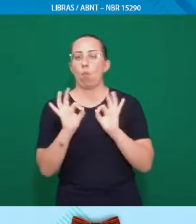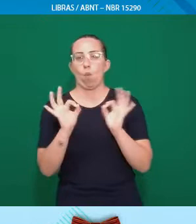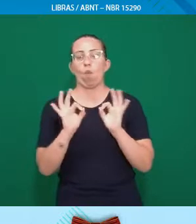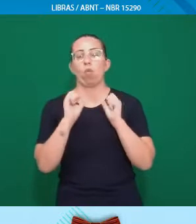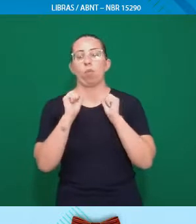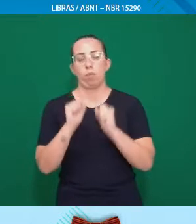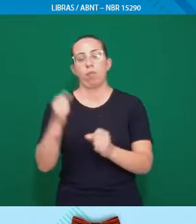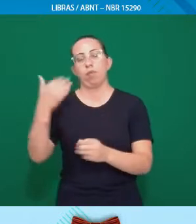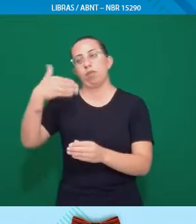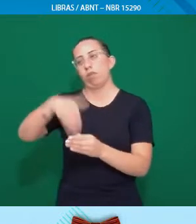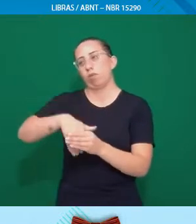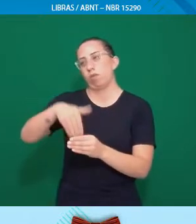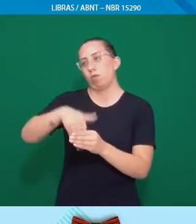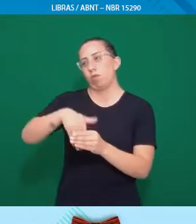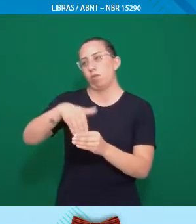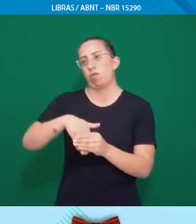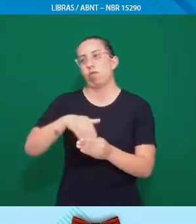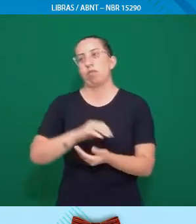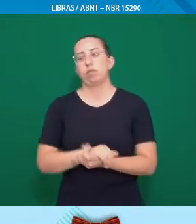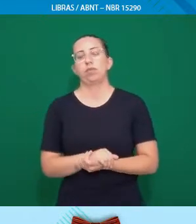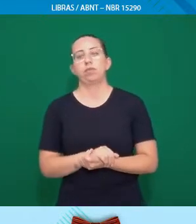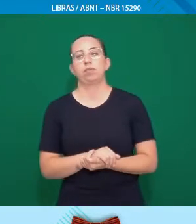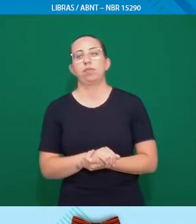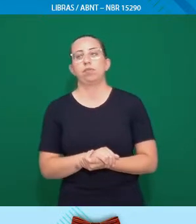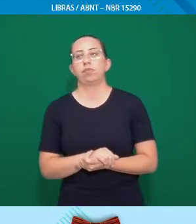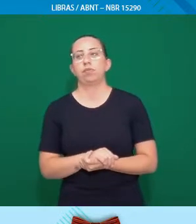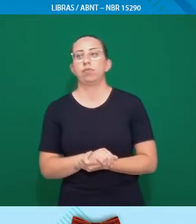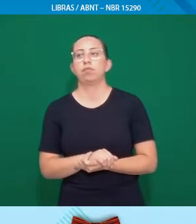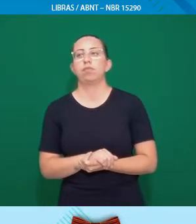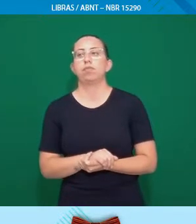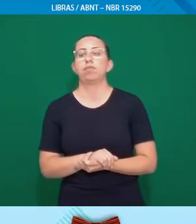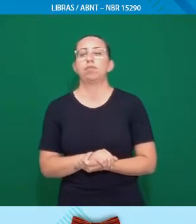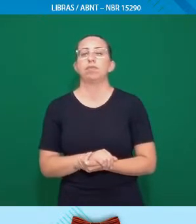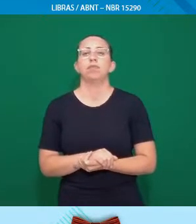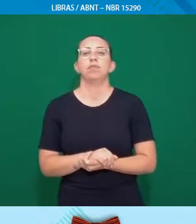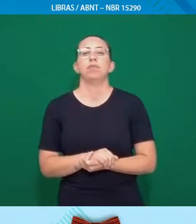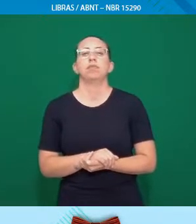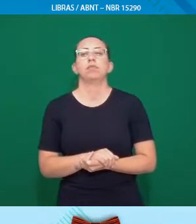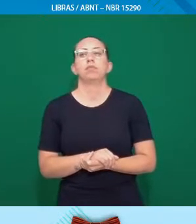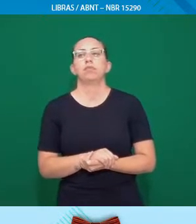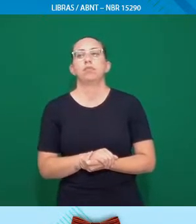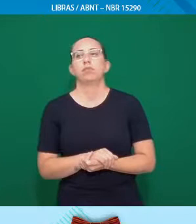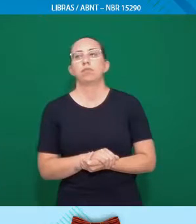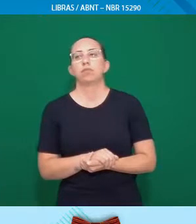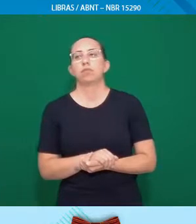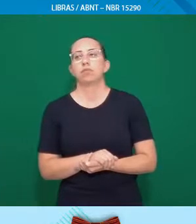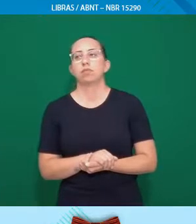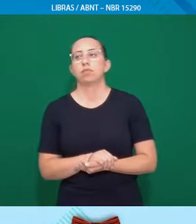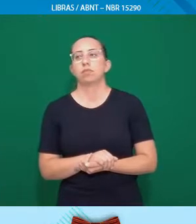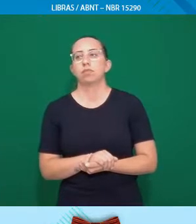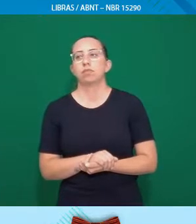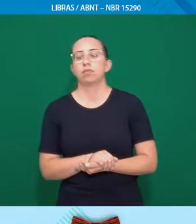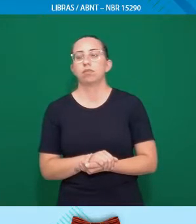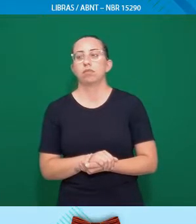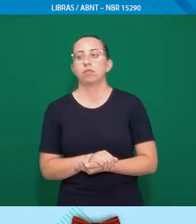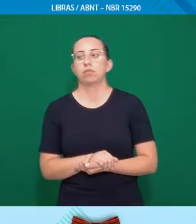e coloque votação e favoráveis permanecer Como estão contrário se manifeste